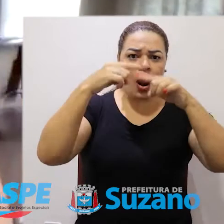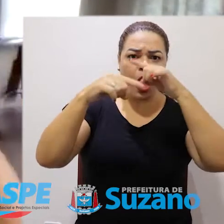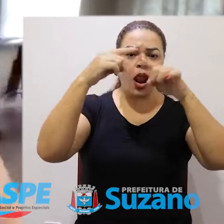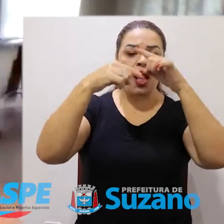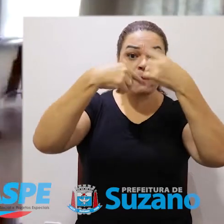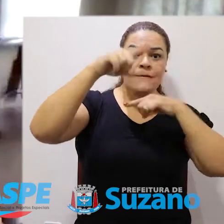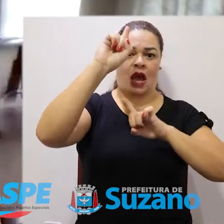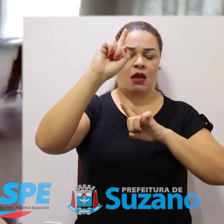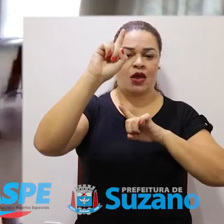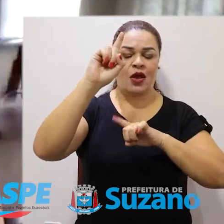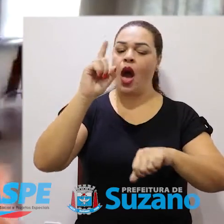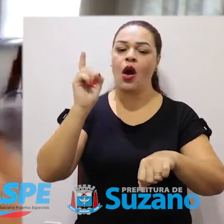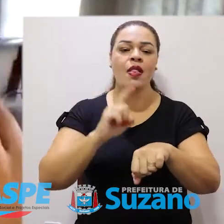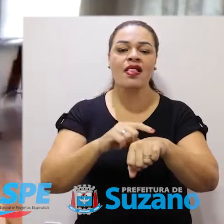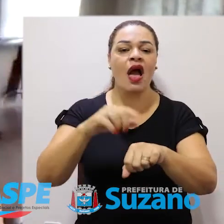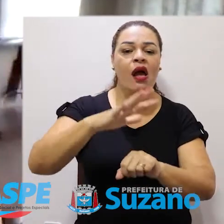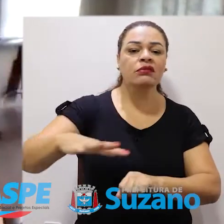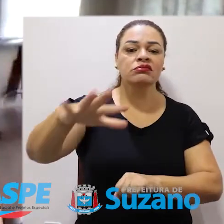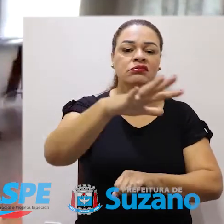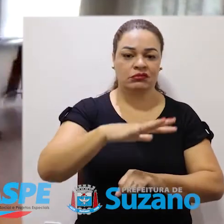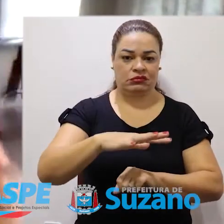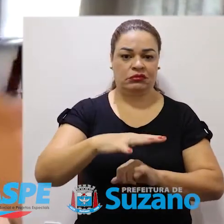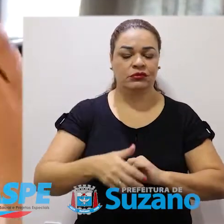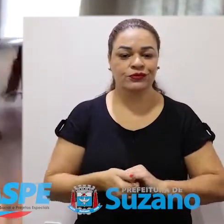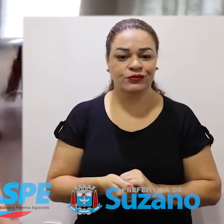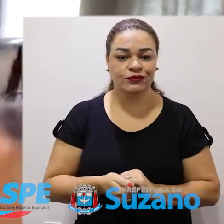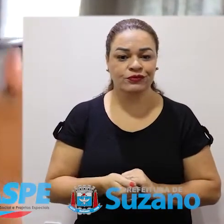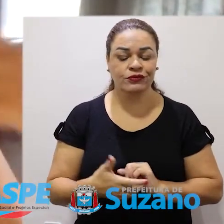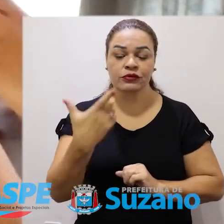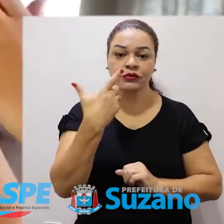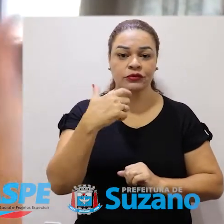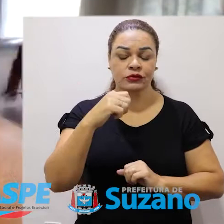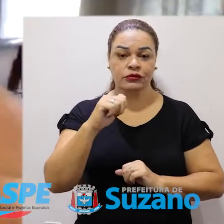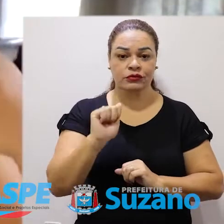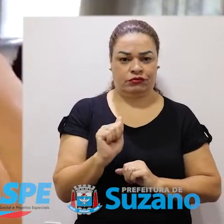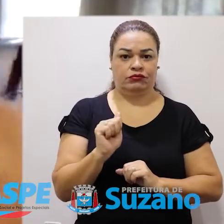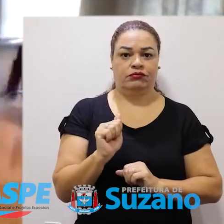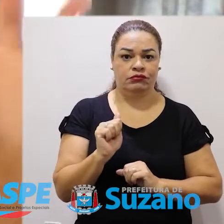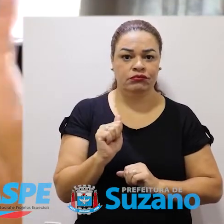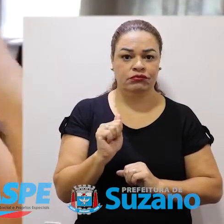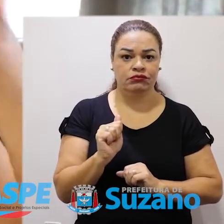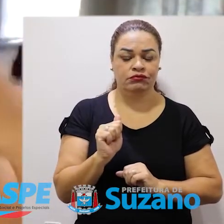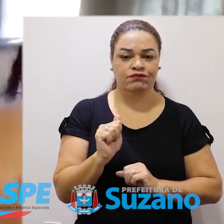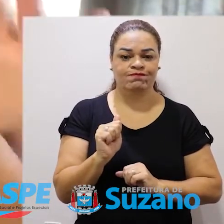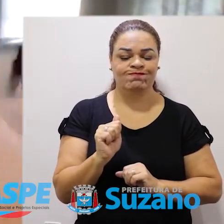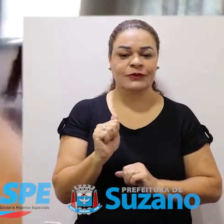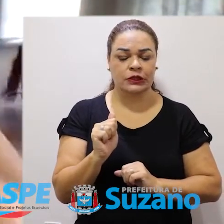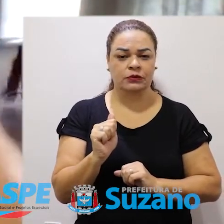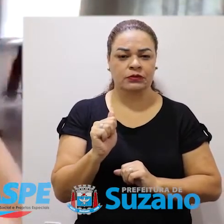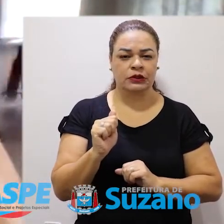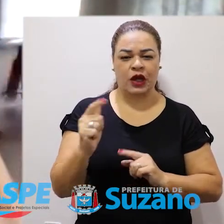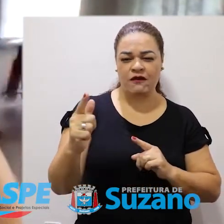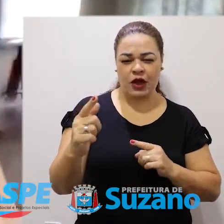pressuposto a mudanças o tempo todo. Para a língua mudar e para a língua, para ter essa alavanca da